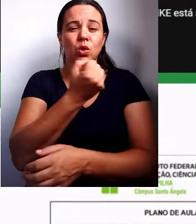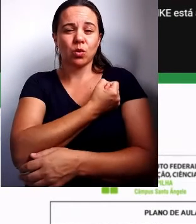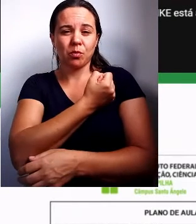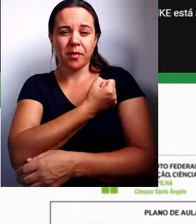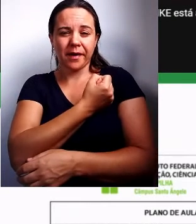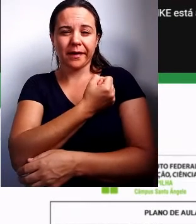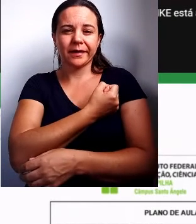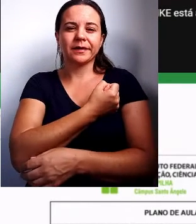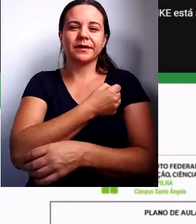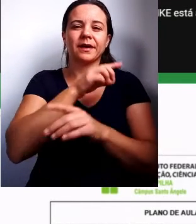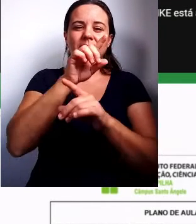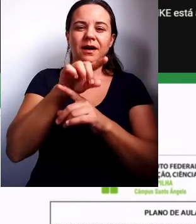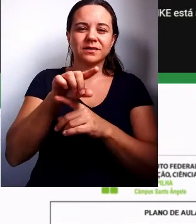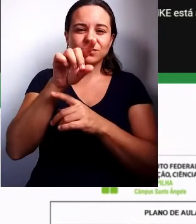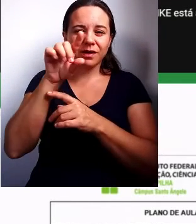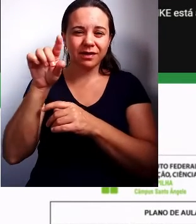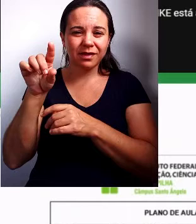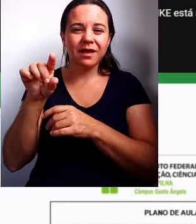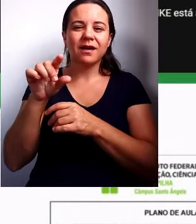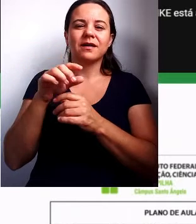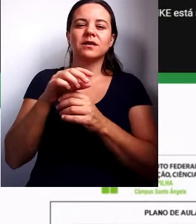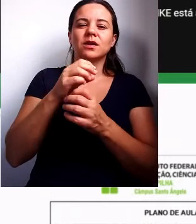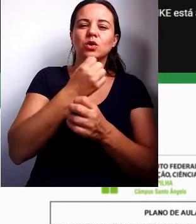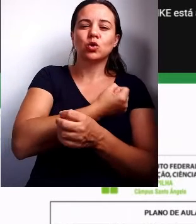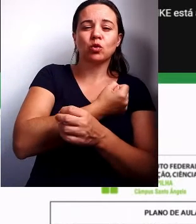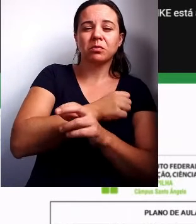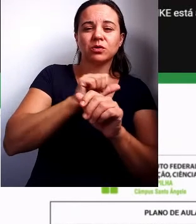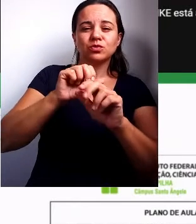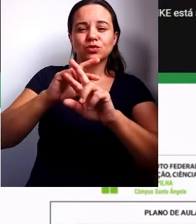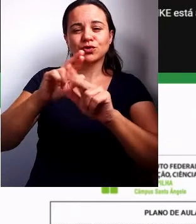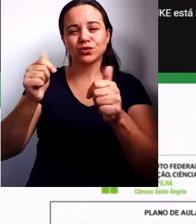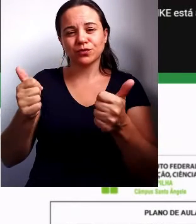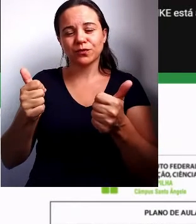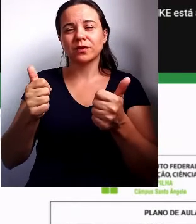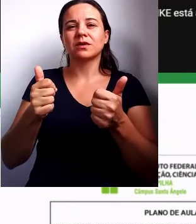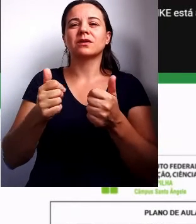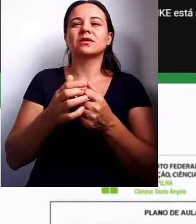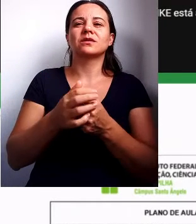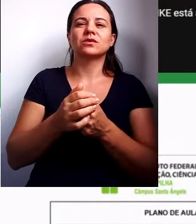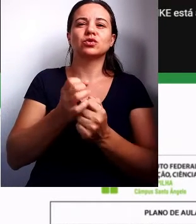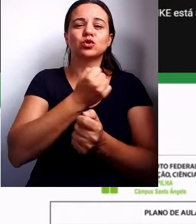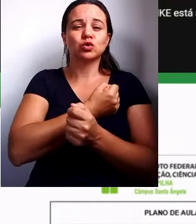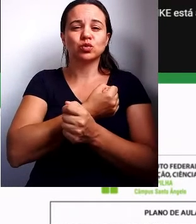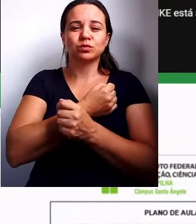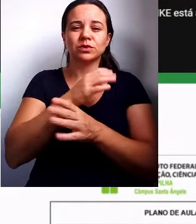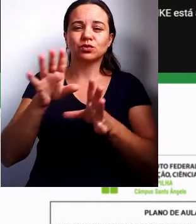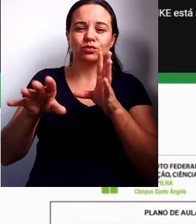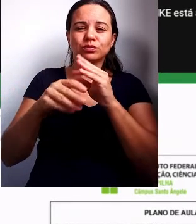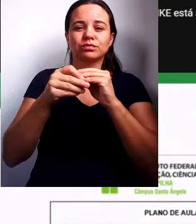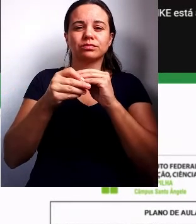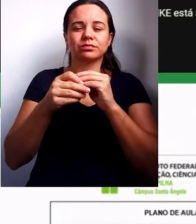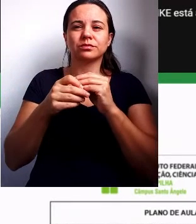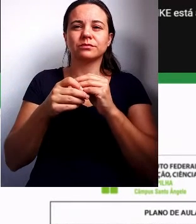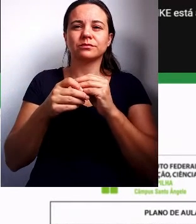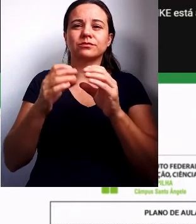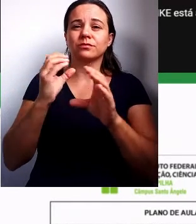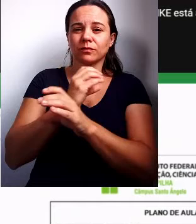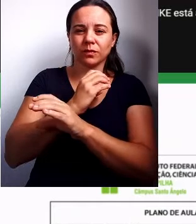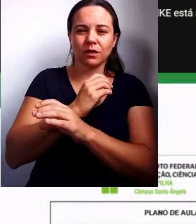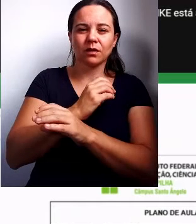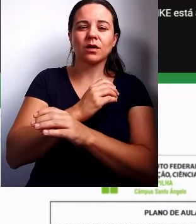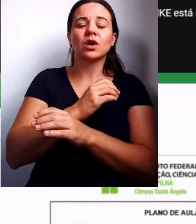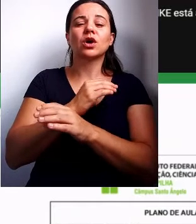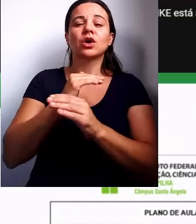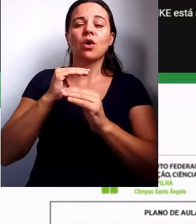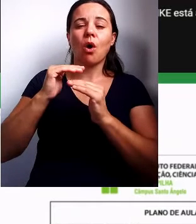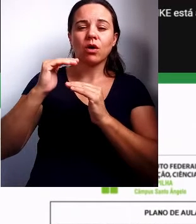4 operações, raiz quadrada, números opostos, raciocínio lógico, números inteiros e ordem numérica. O objetivo